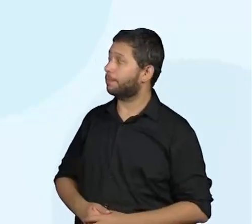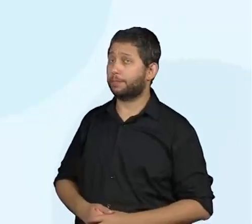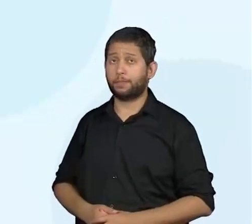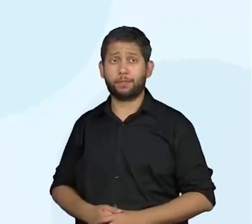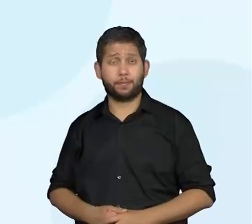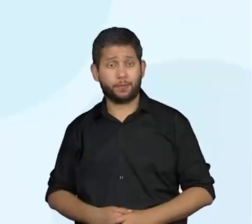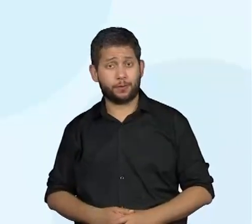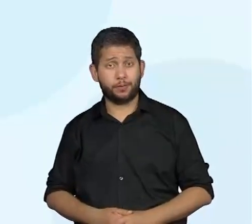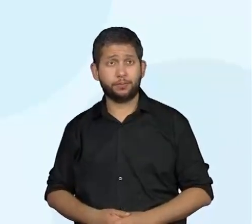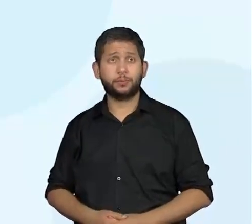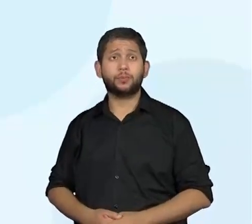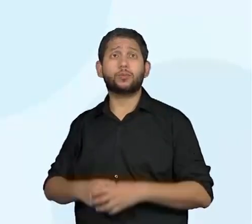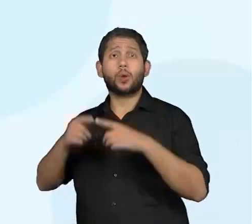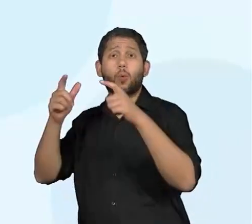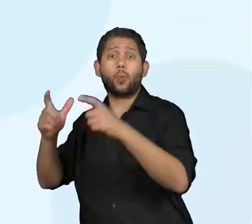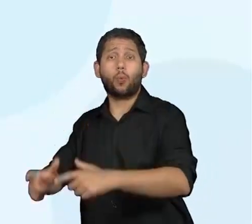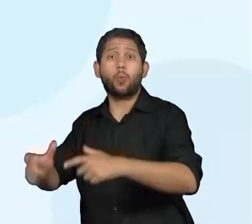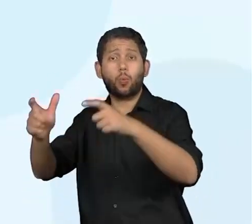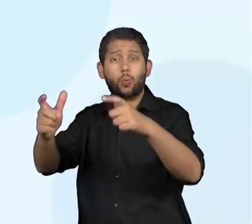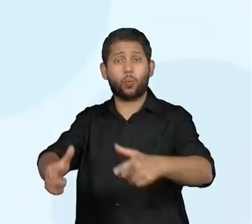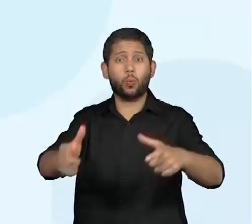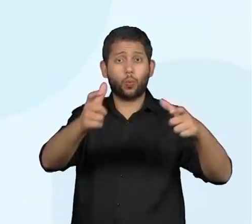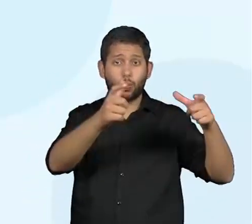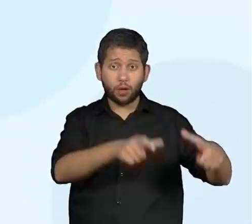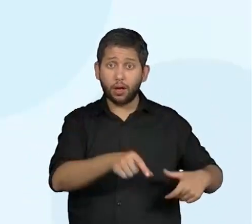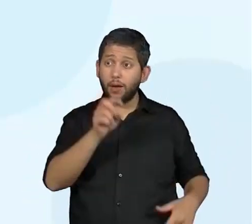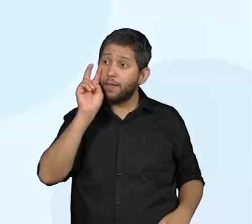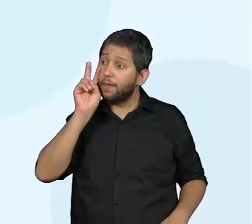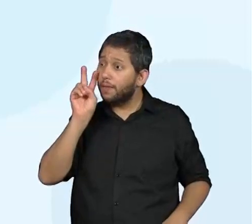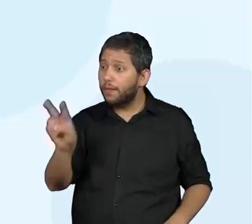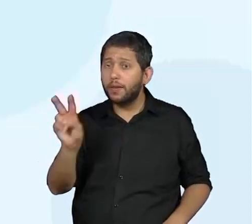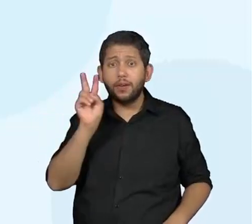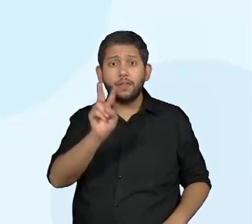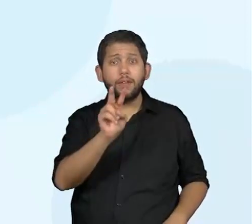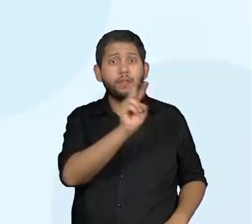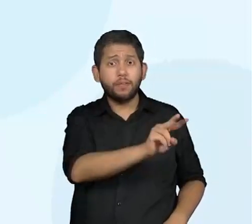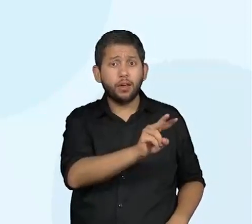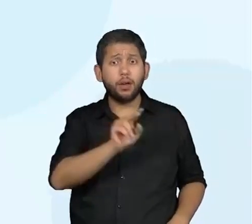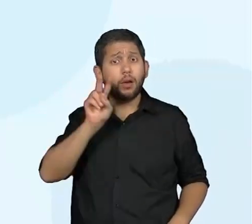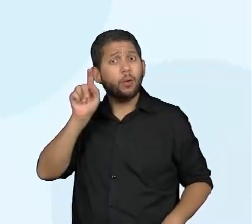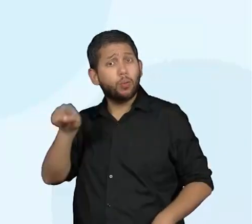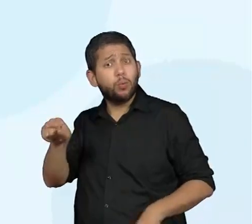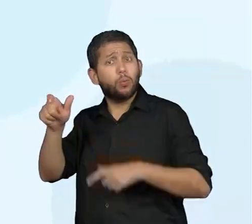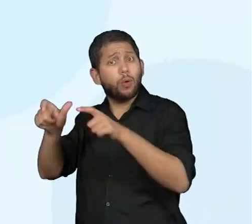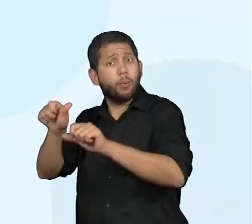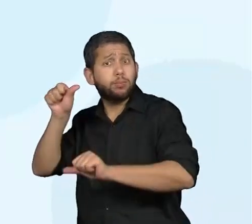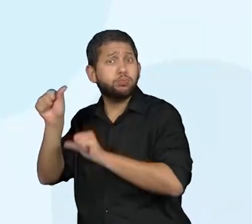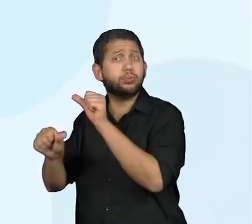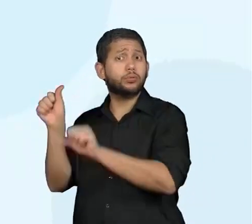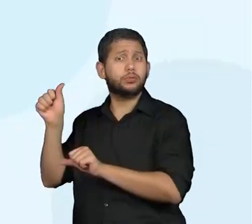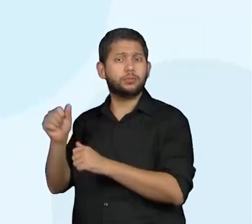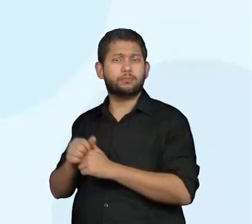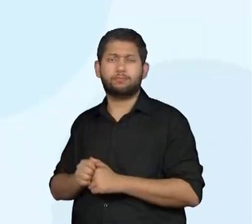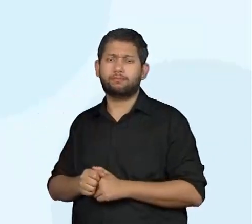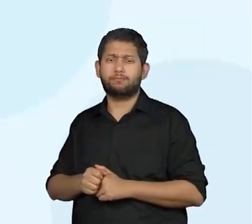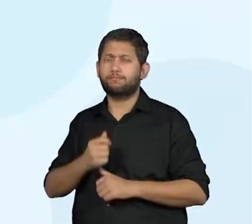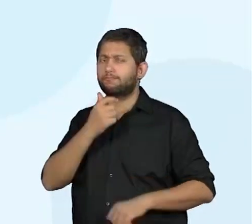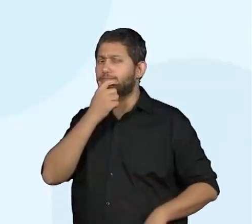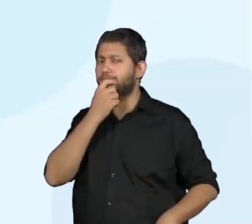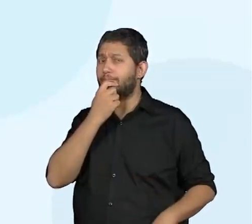Formação das paisagens, parte 2. Agentes externos. Atuam